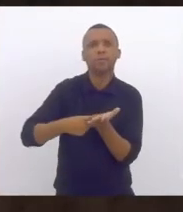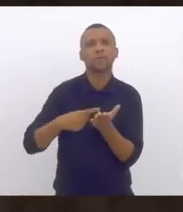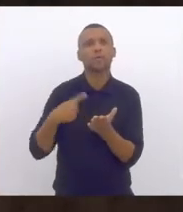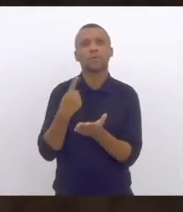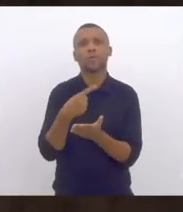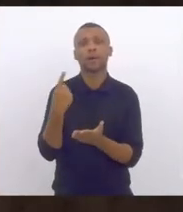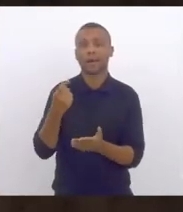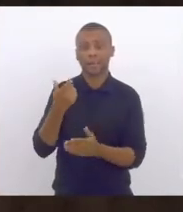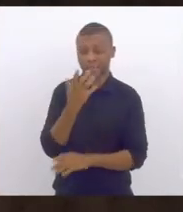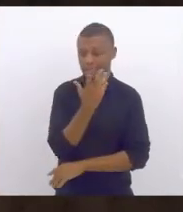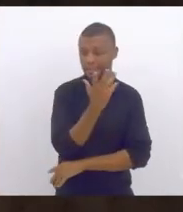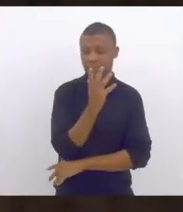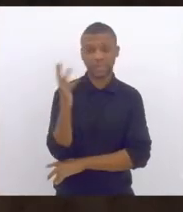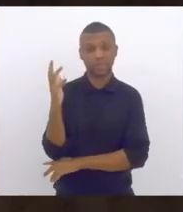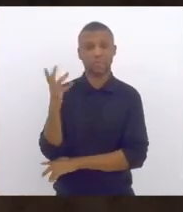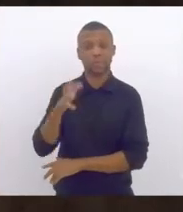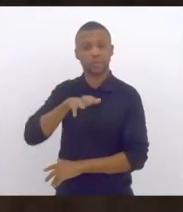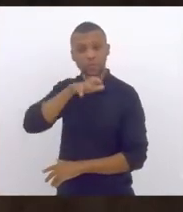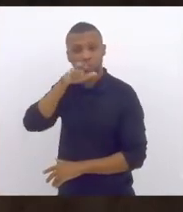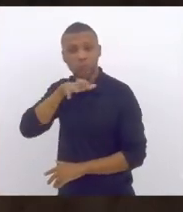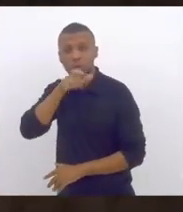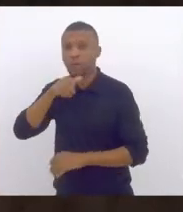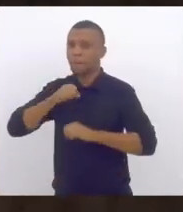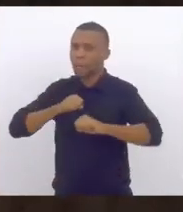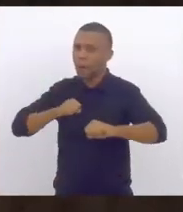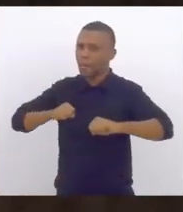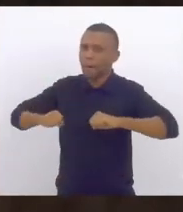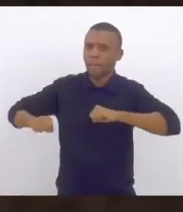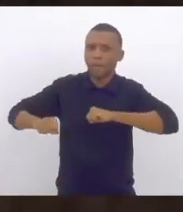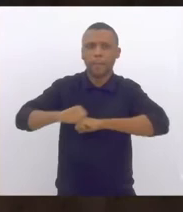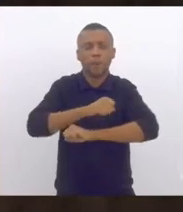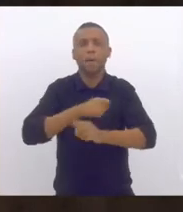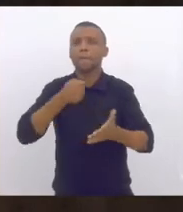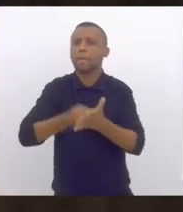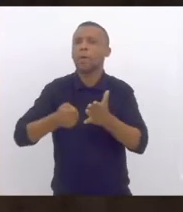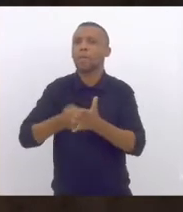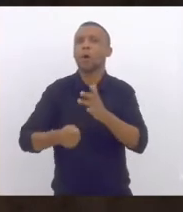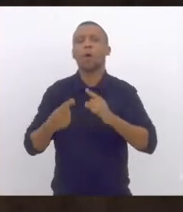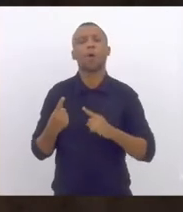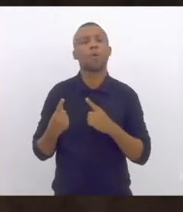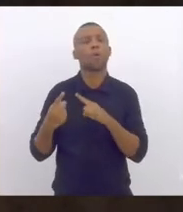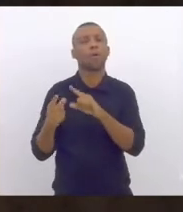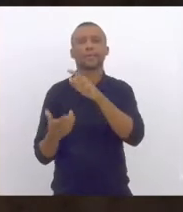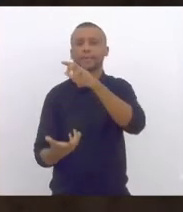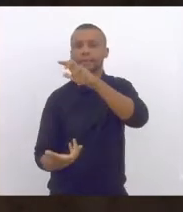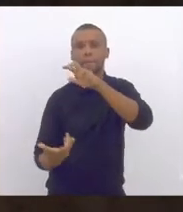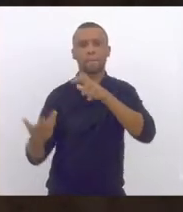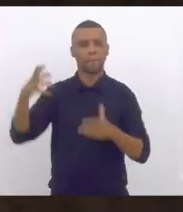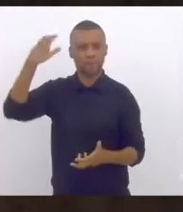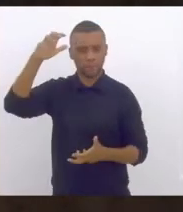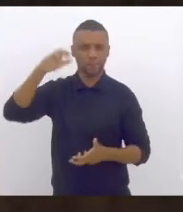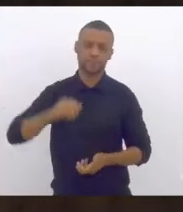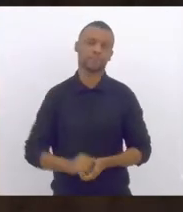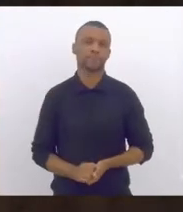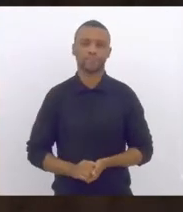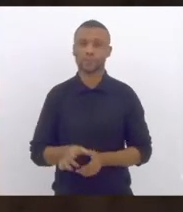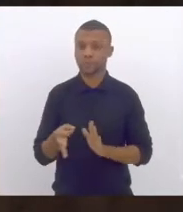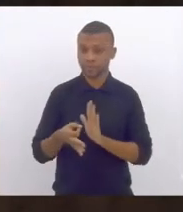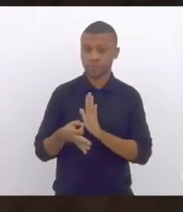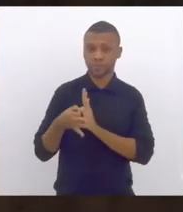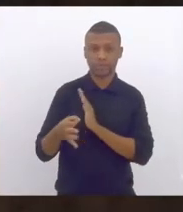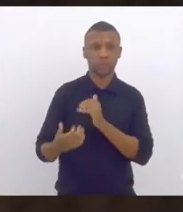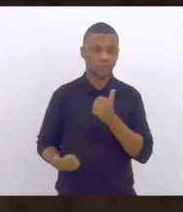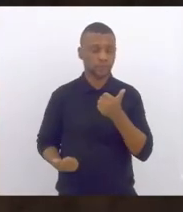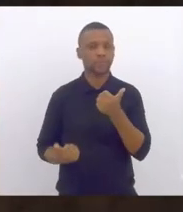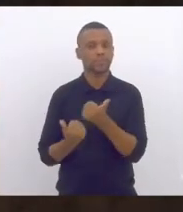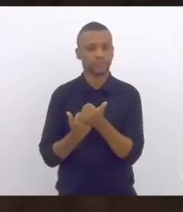mãe natureza e compromisso com a luta contra as mudanças climáticas. Então, o nosso parecer é